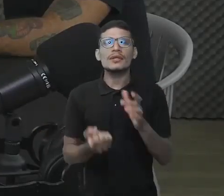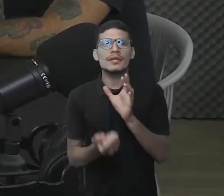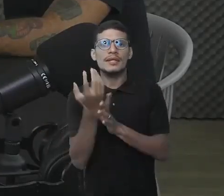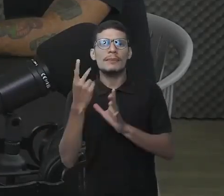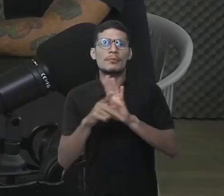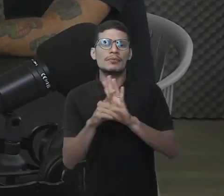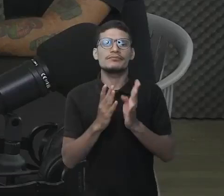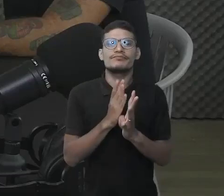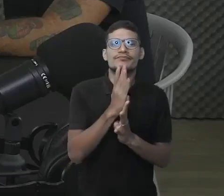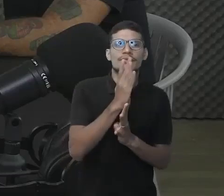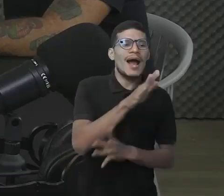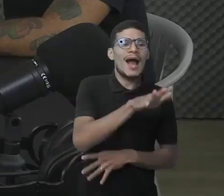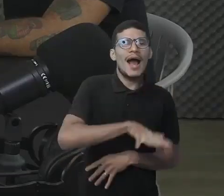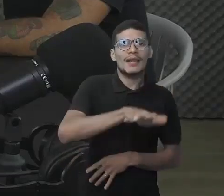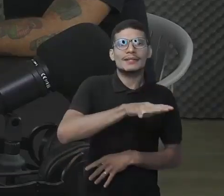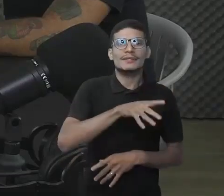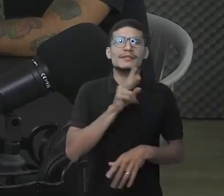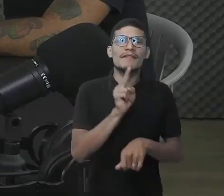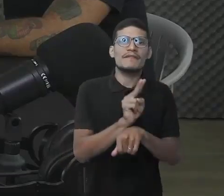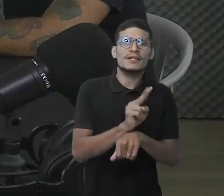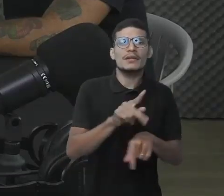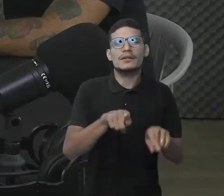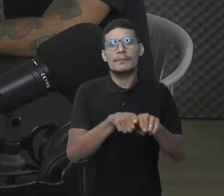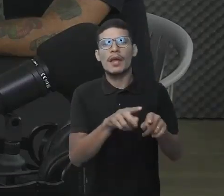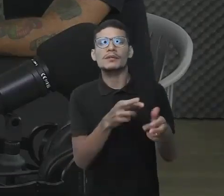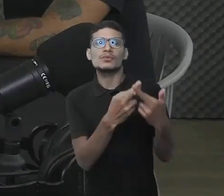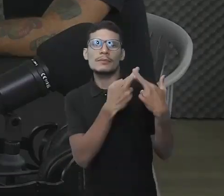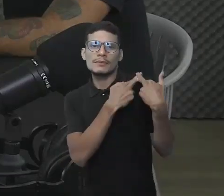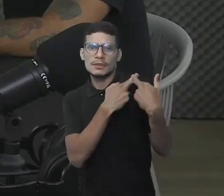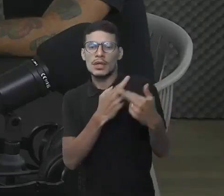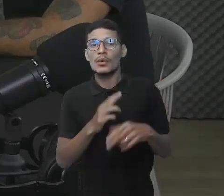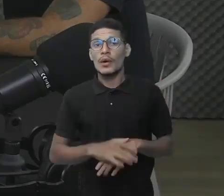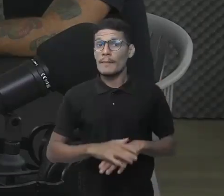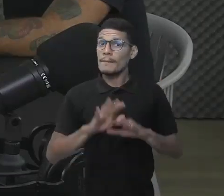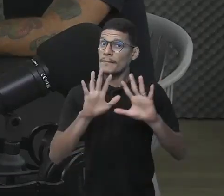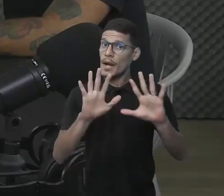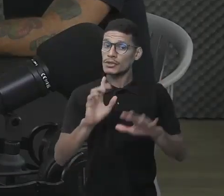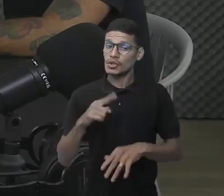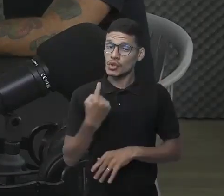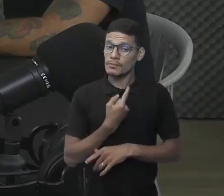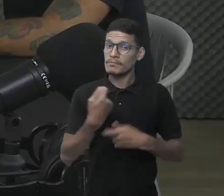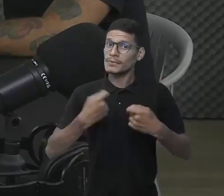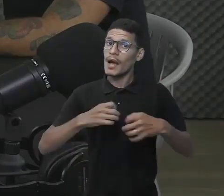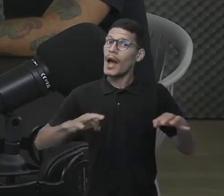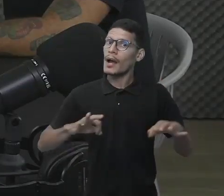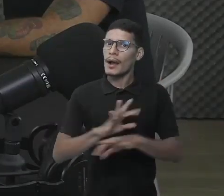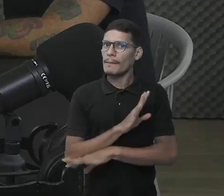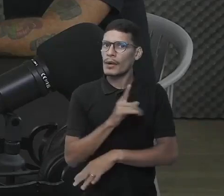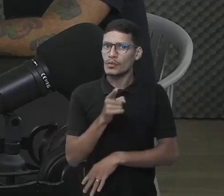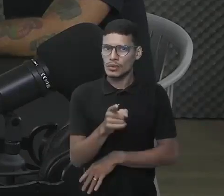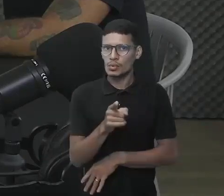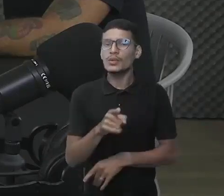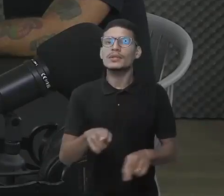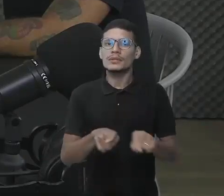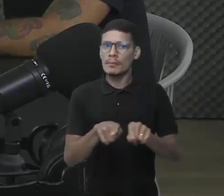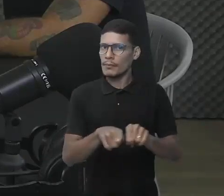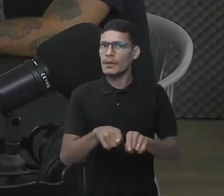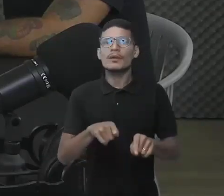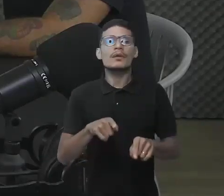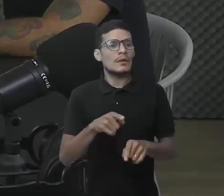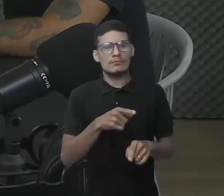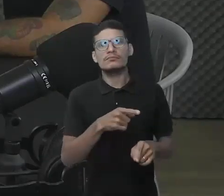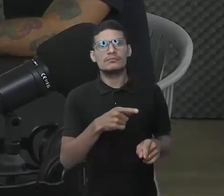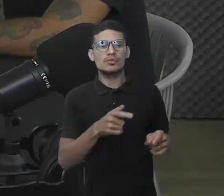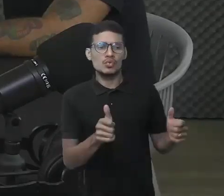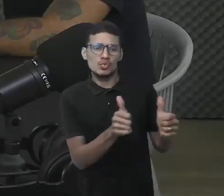chamamos do eixo da defesa e responsabilização. Mas a gente tem que acabar com isso e contar com essas instituições,